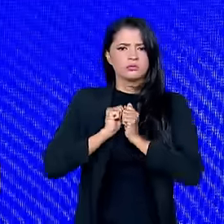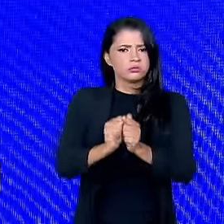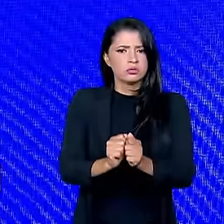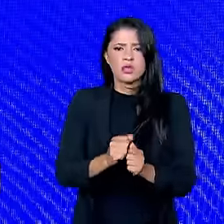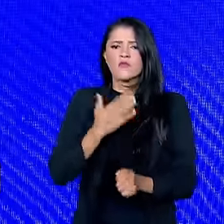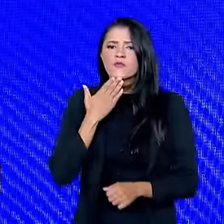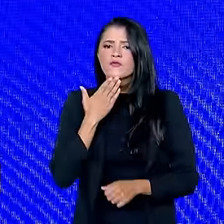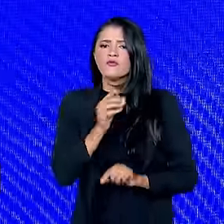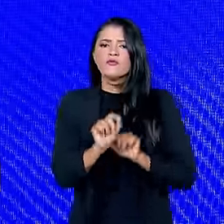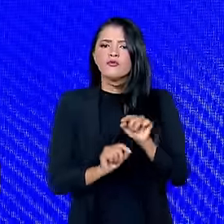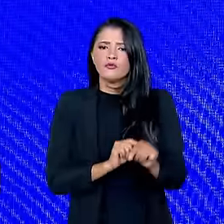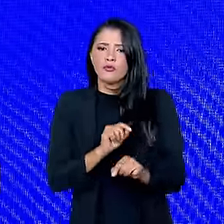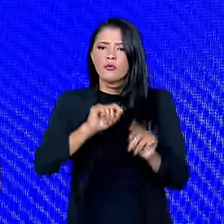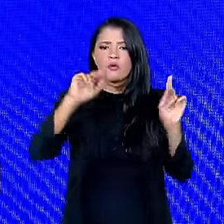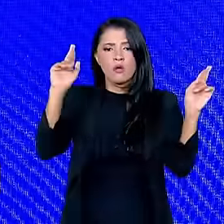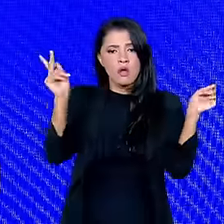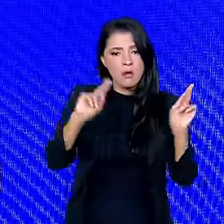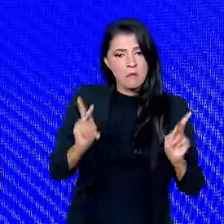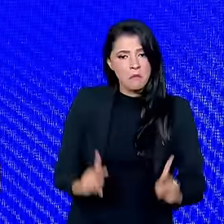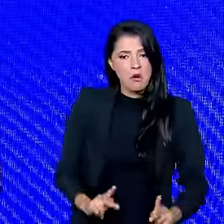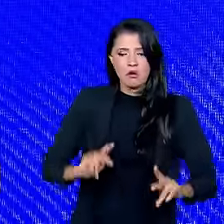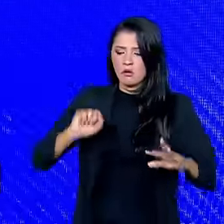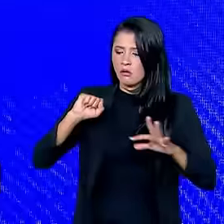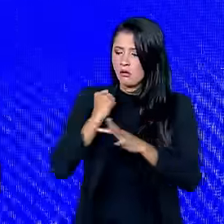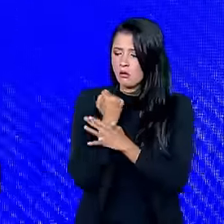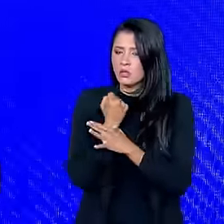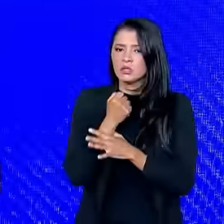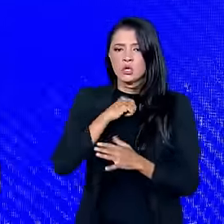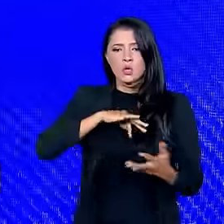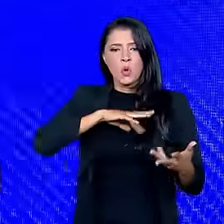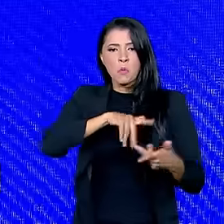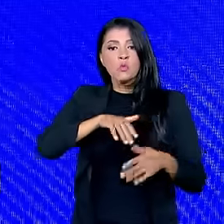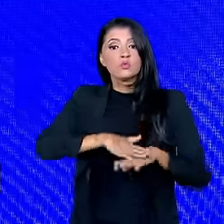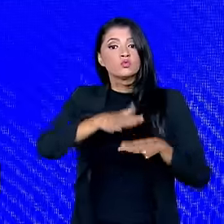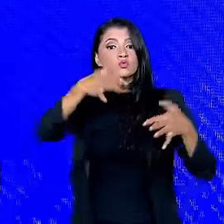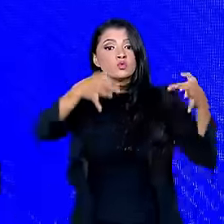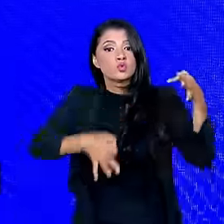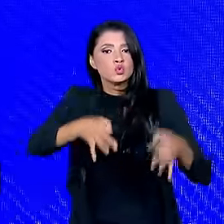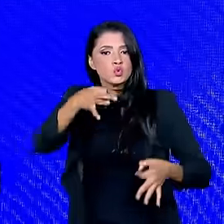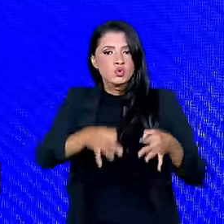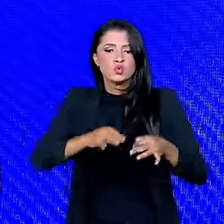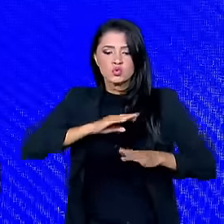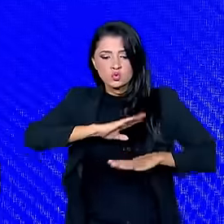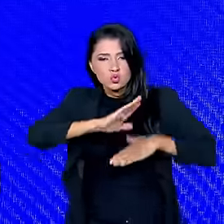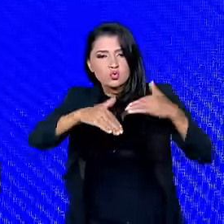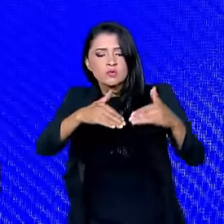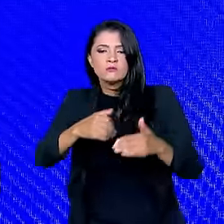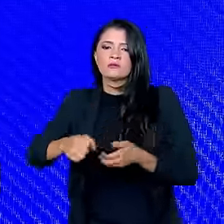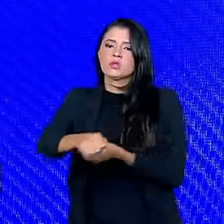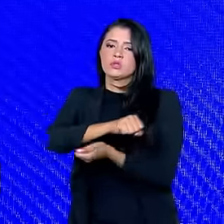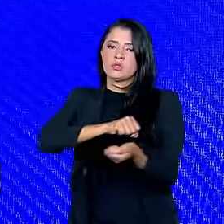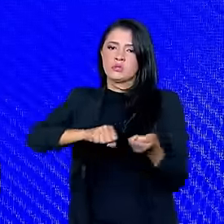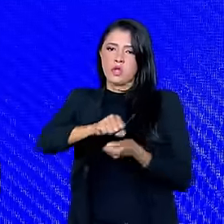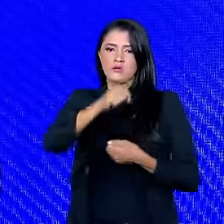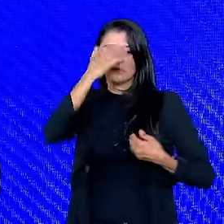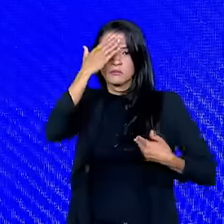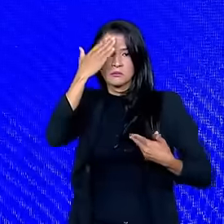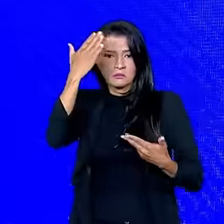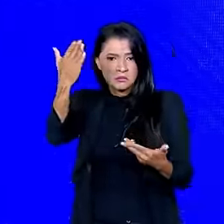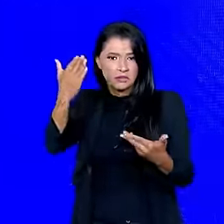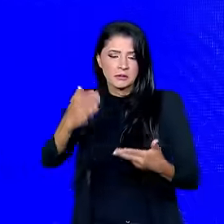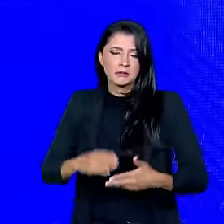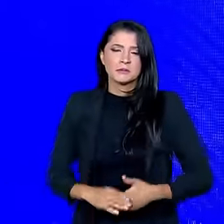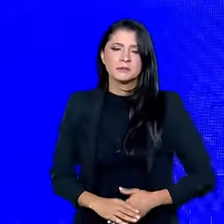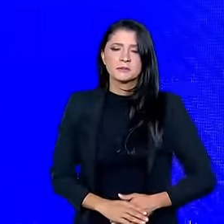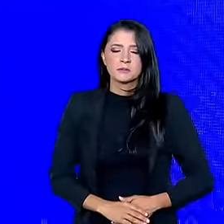prol de uma paz segura por um mundo mais justo, mais próspero e sustentável. Muito obrigado.